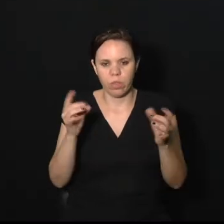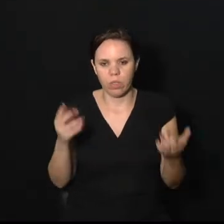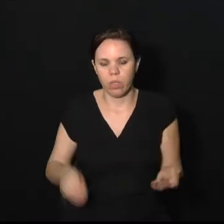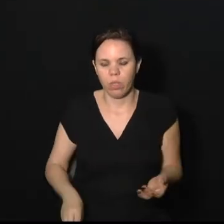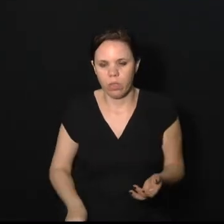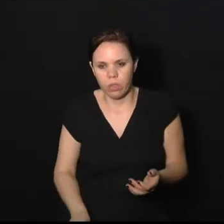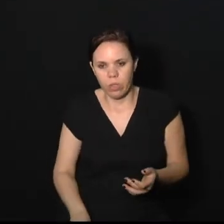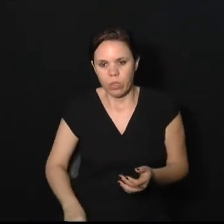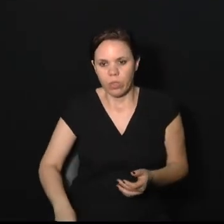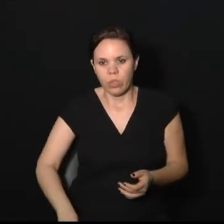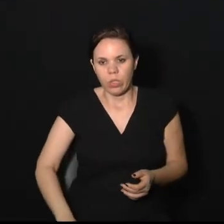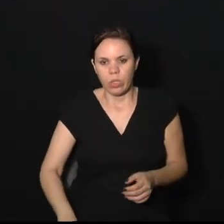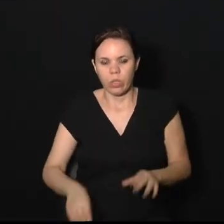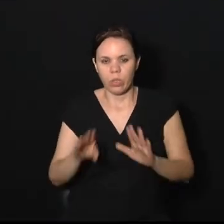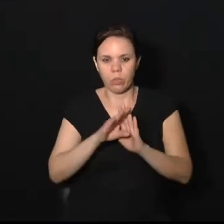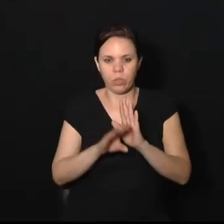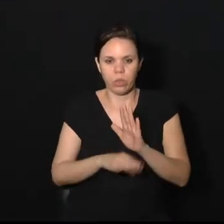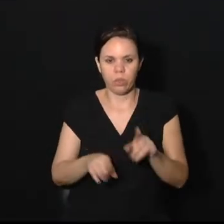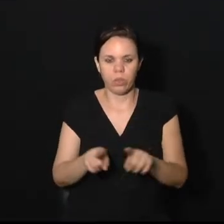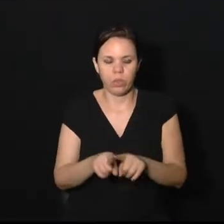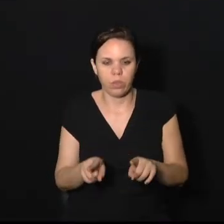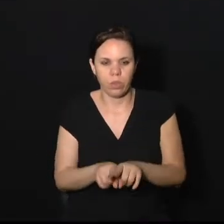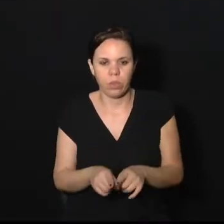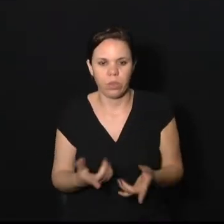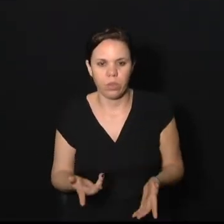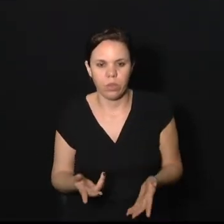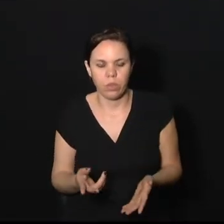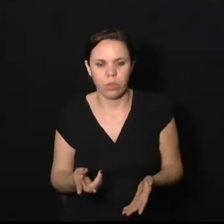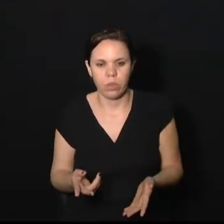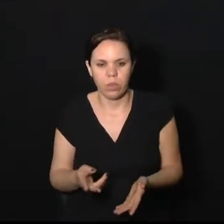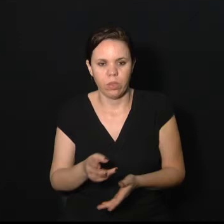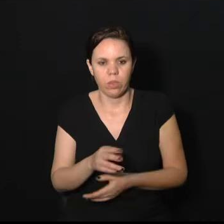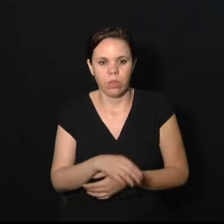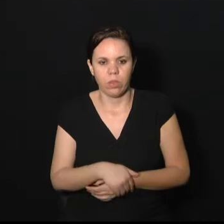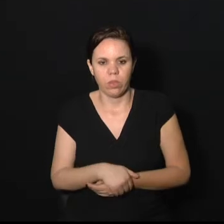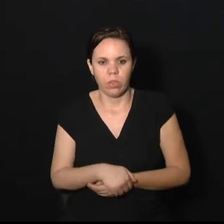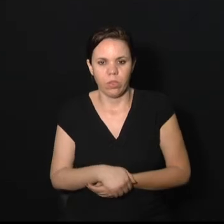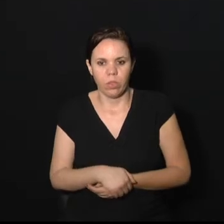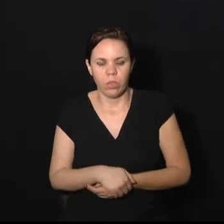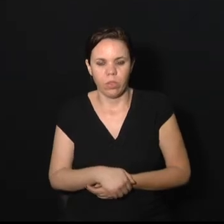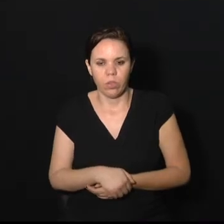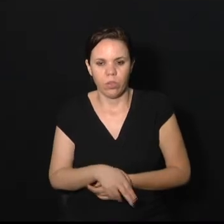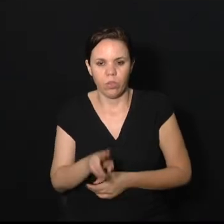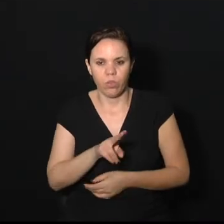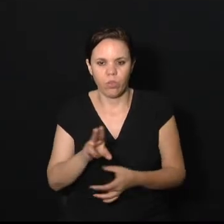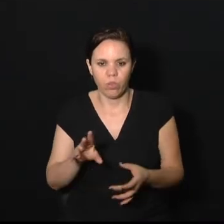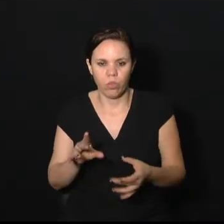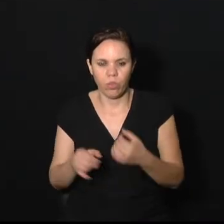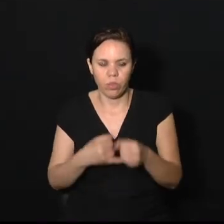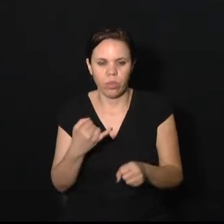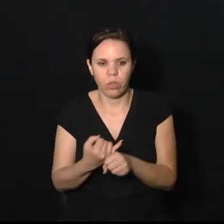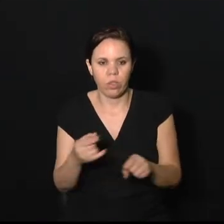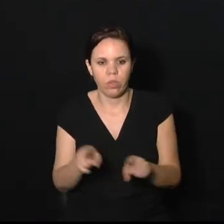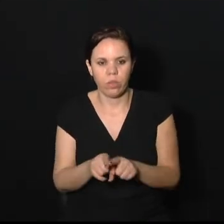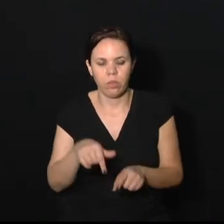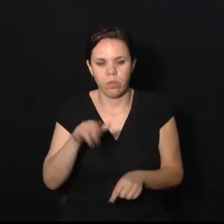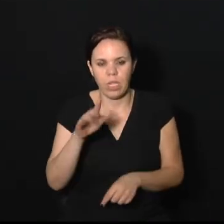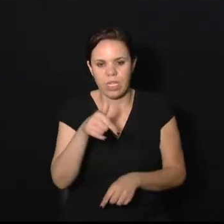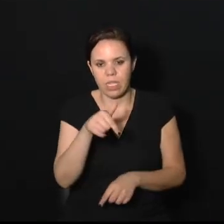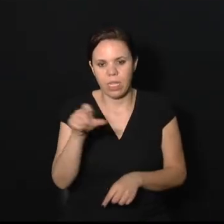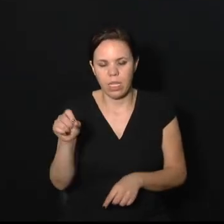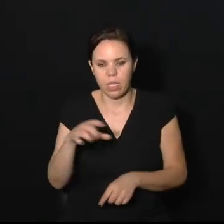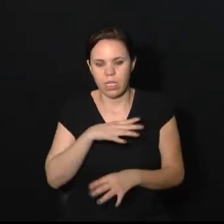programa do Waze eles nomearam como Connected Citizens, e hoje já estão mais de 70 cidades do mundo. E assim, o Rio de